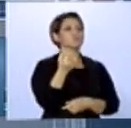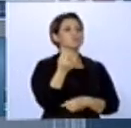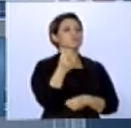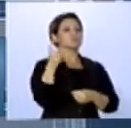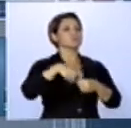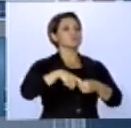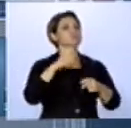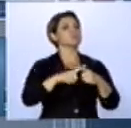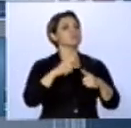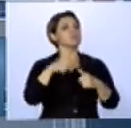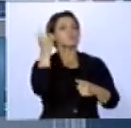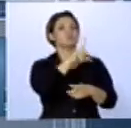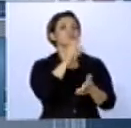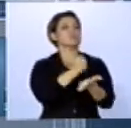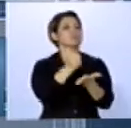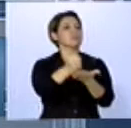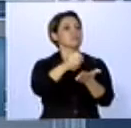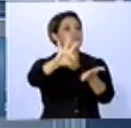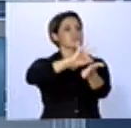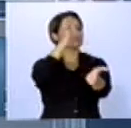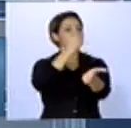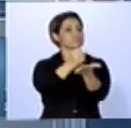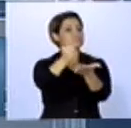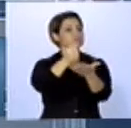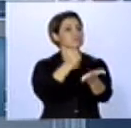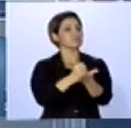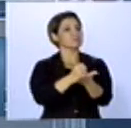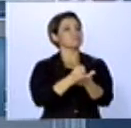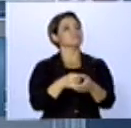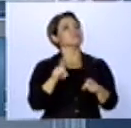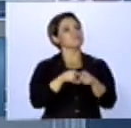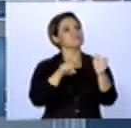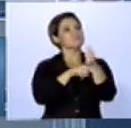dados do quelogo institutos